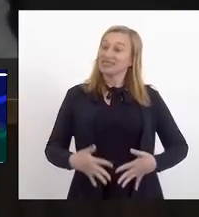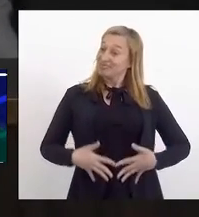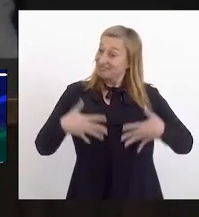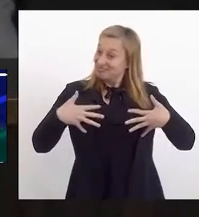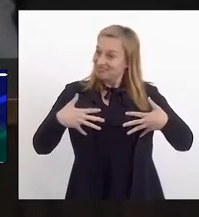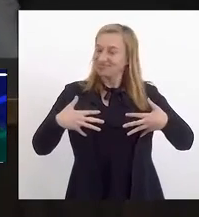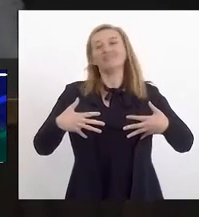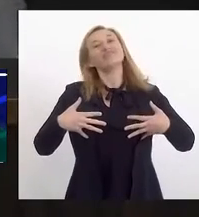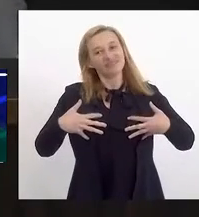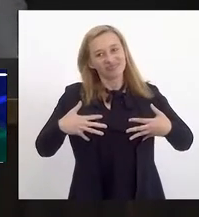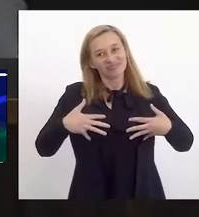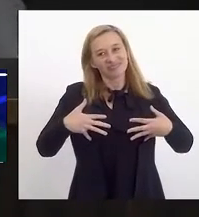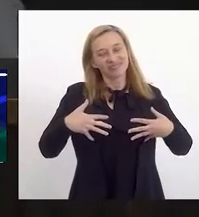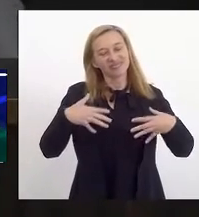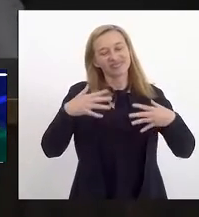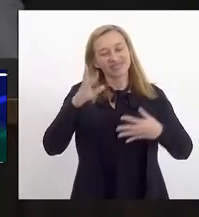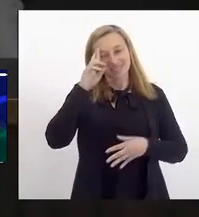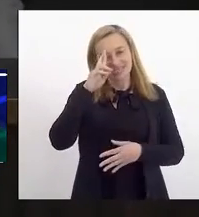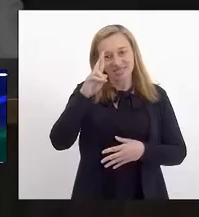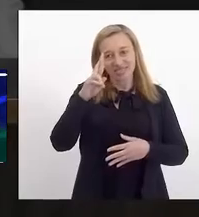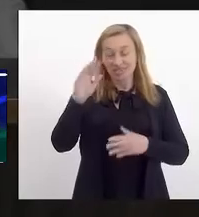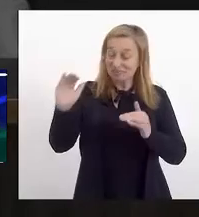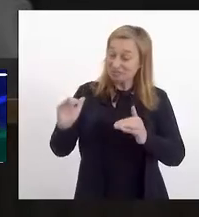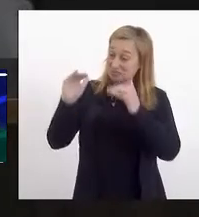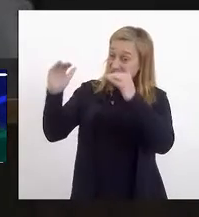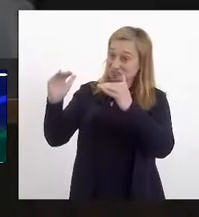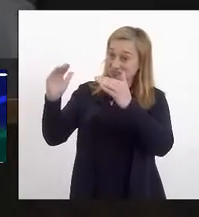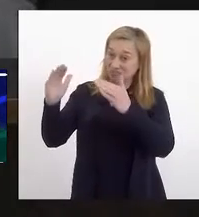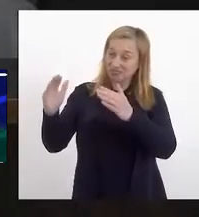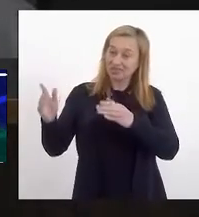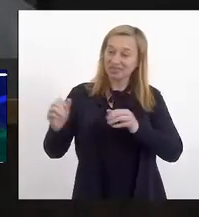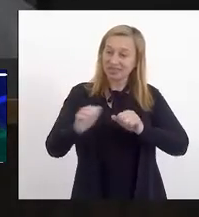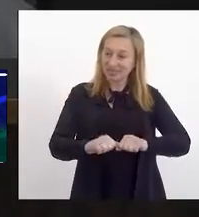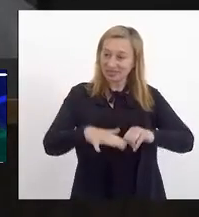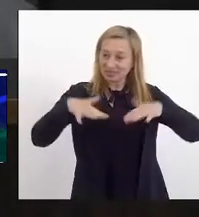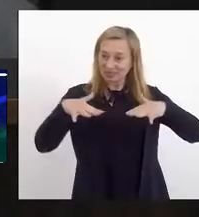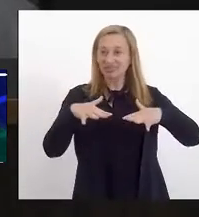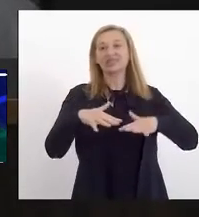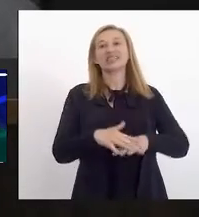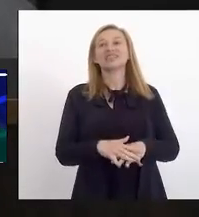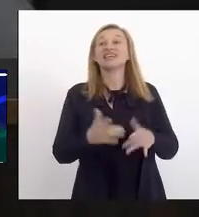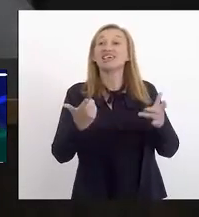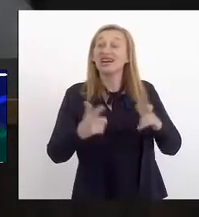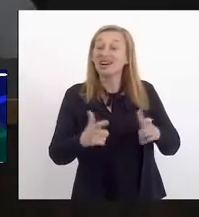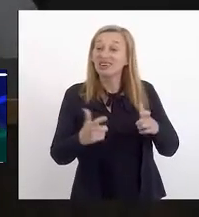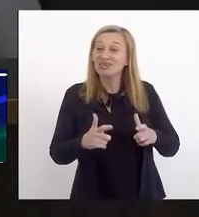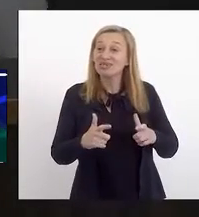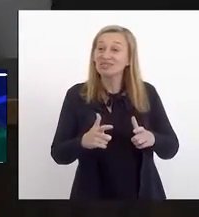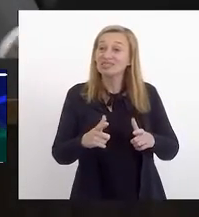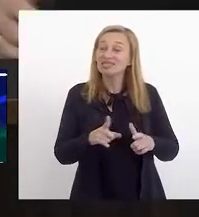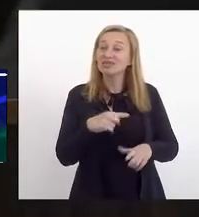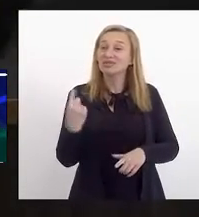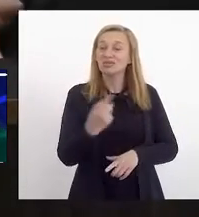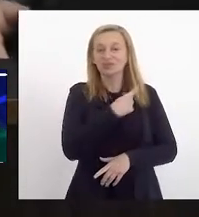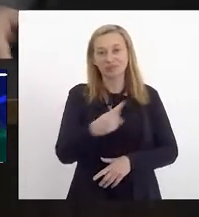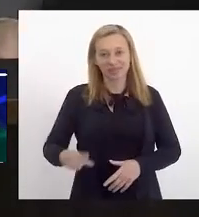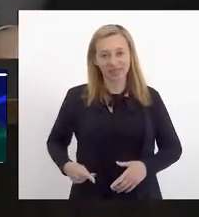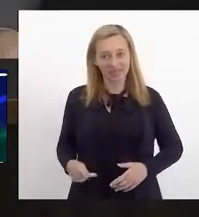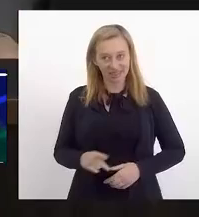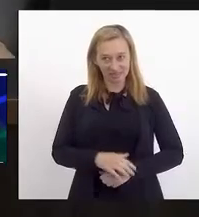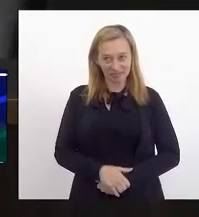enorme ter Vossa Excelência no plenário, onde Vossa Excelência é nosso